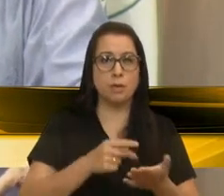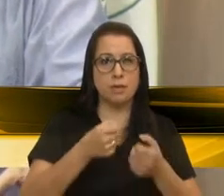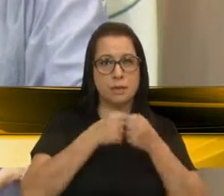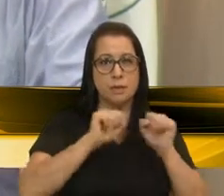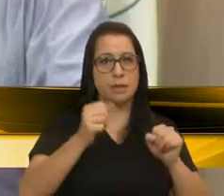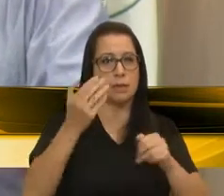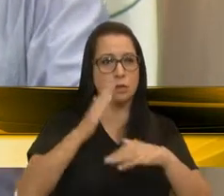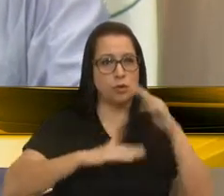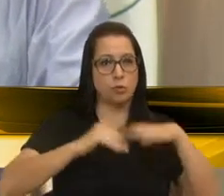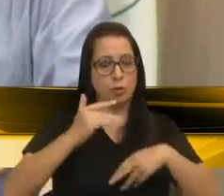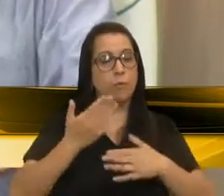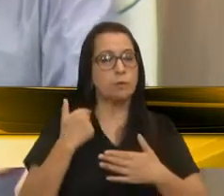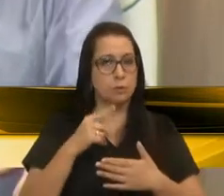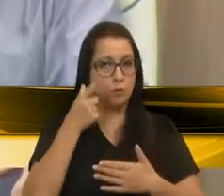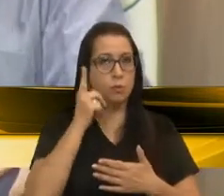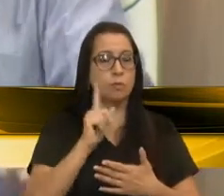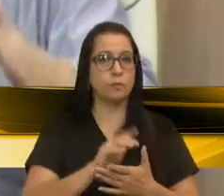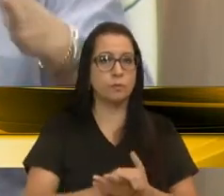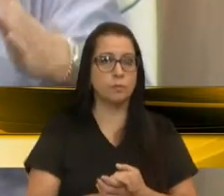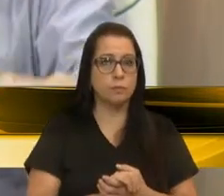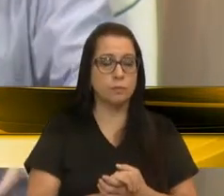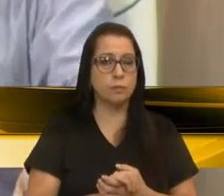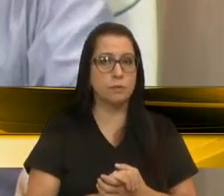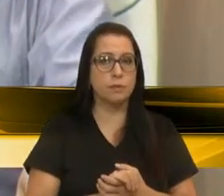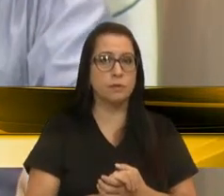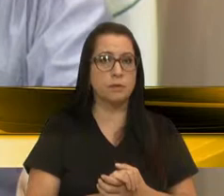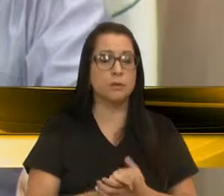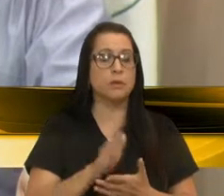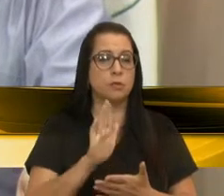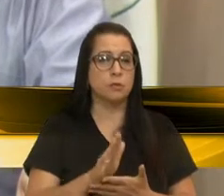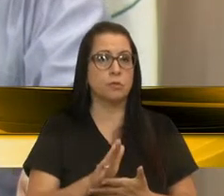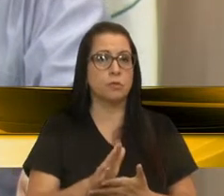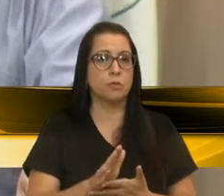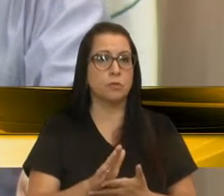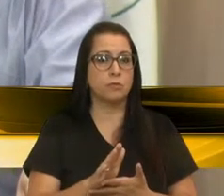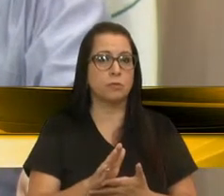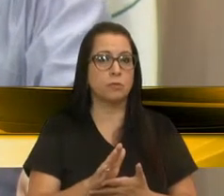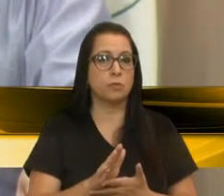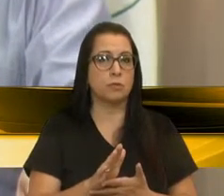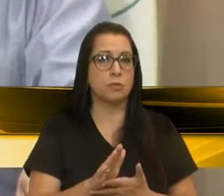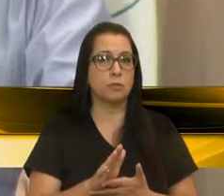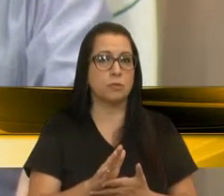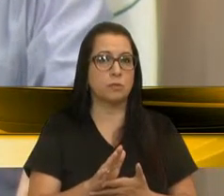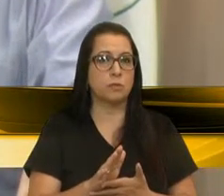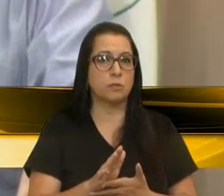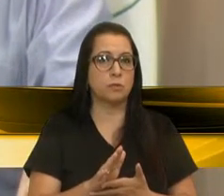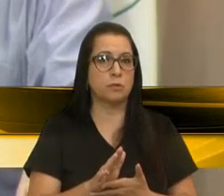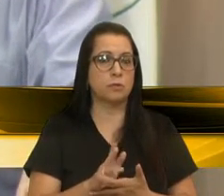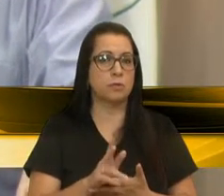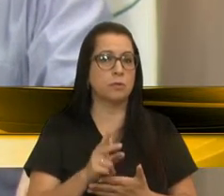Obras, consegui, e referiu já o vereador